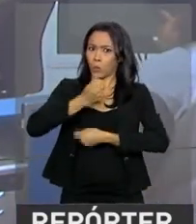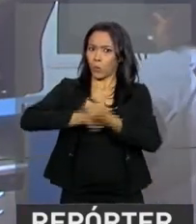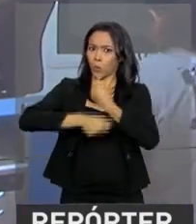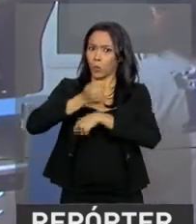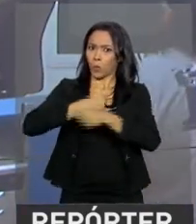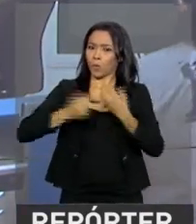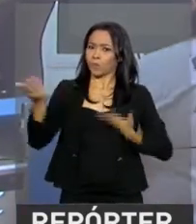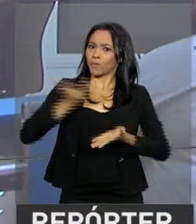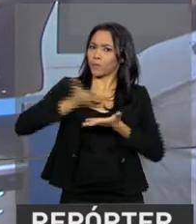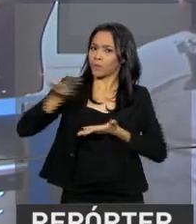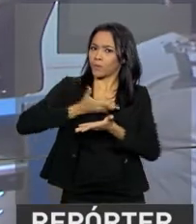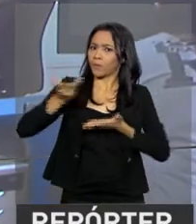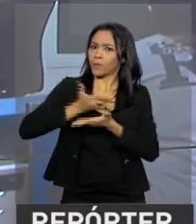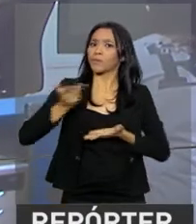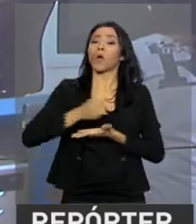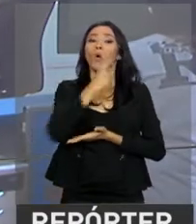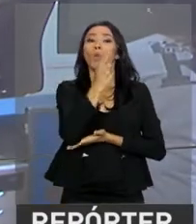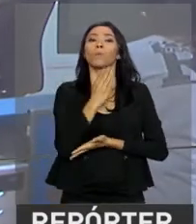o nosso país no valor de